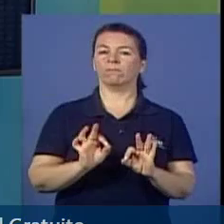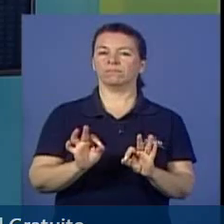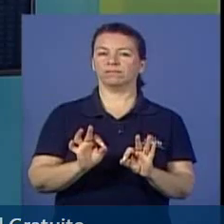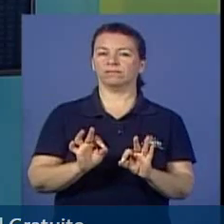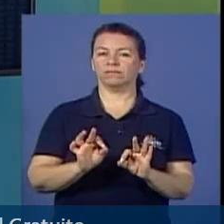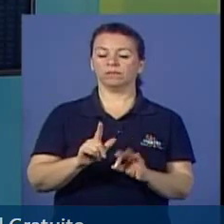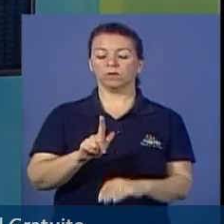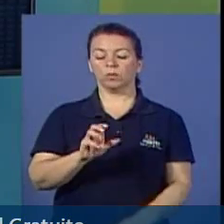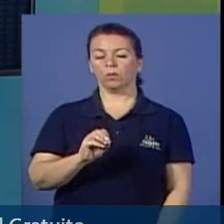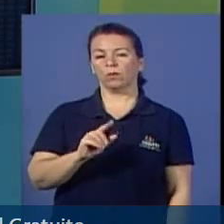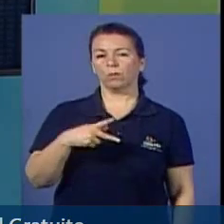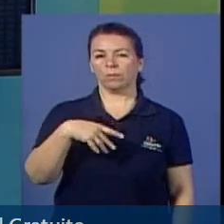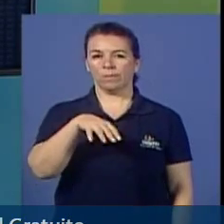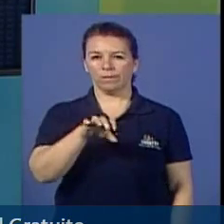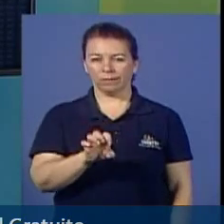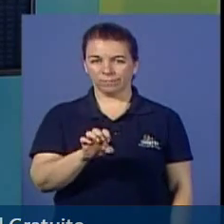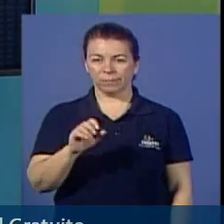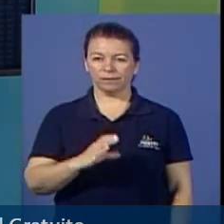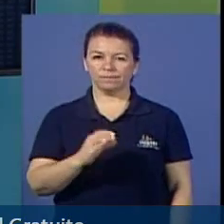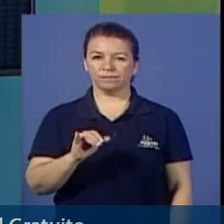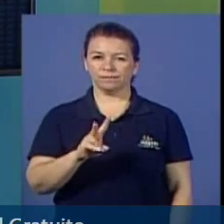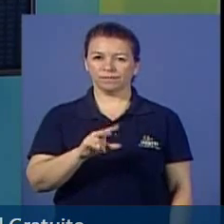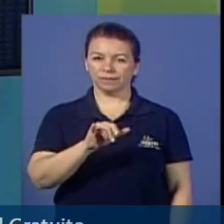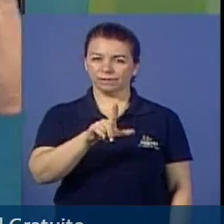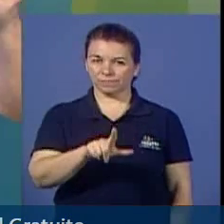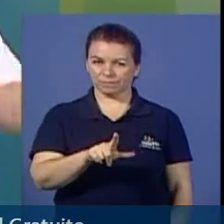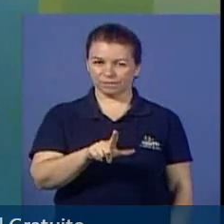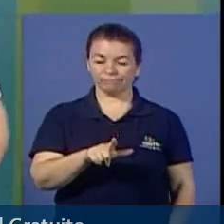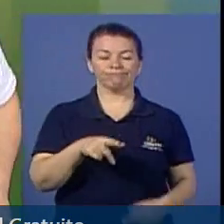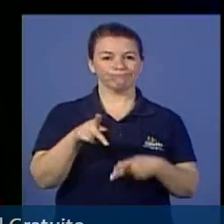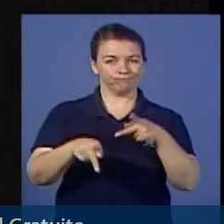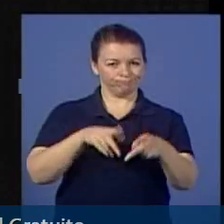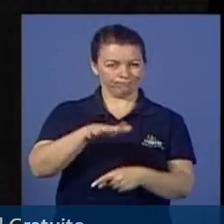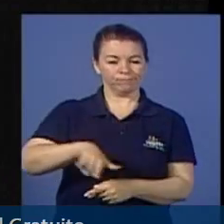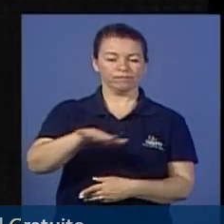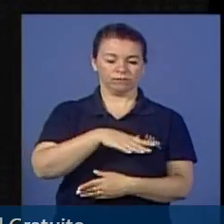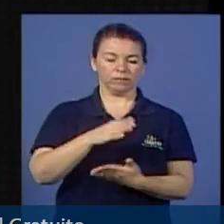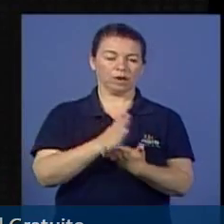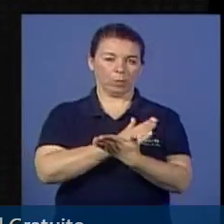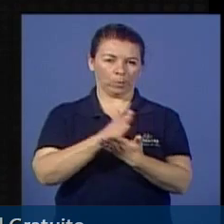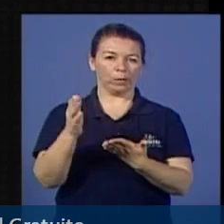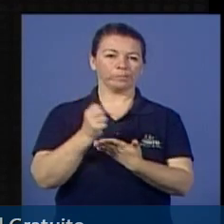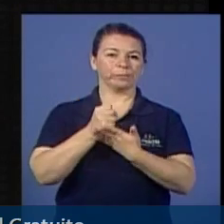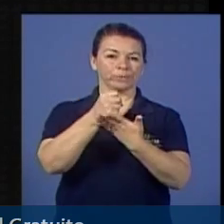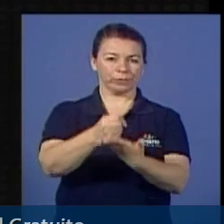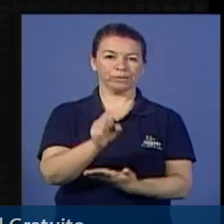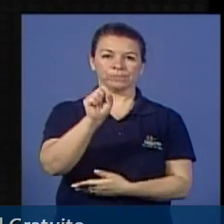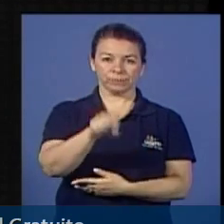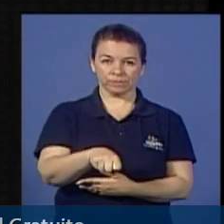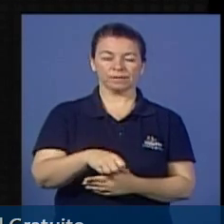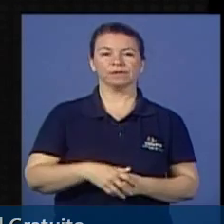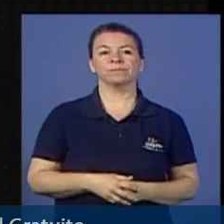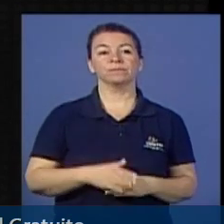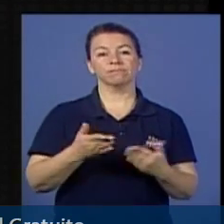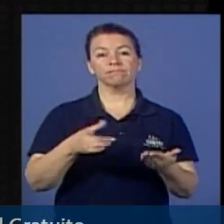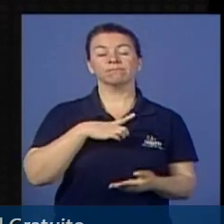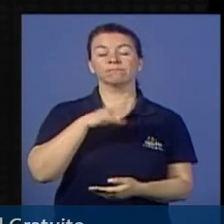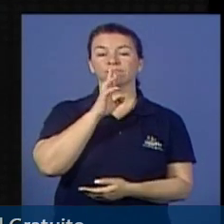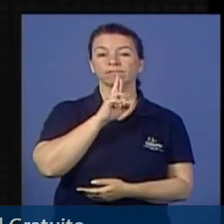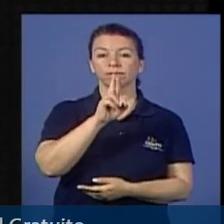Golpe civil-militar. Certo? Agora, vem comigo aqui. Então, nós já temos a resposta. O